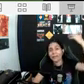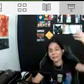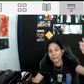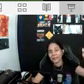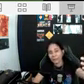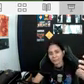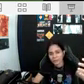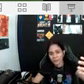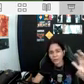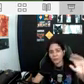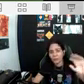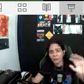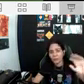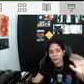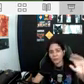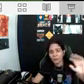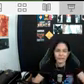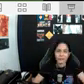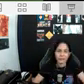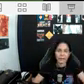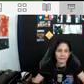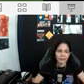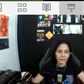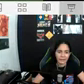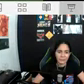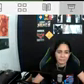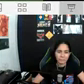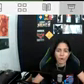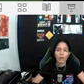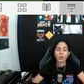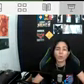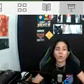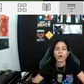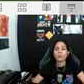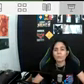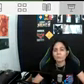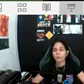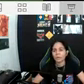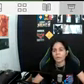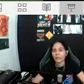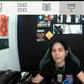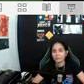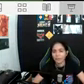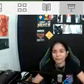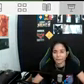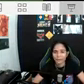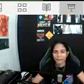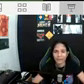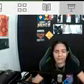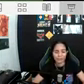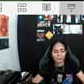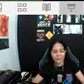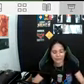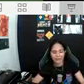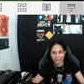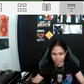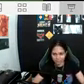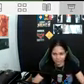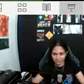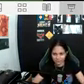elas fiquem mais altas do que o que seria esperado. Como contornar a variação